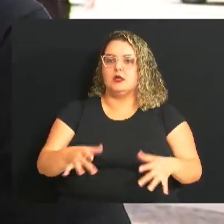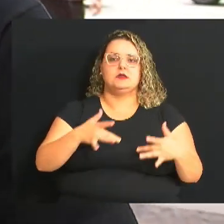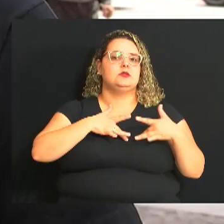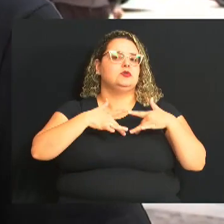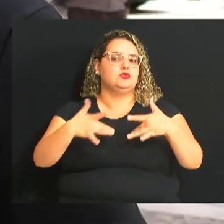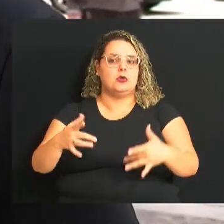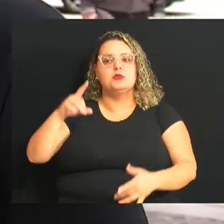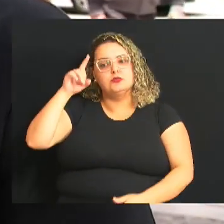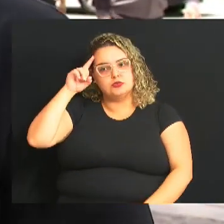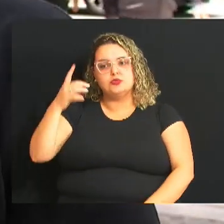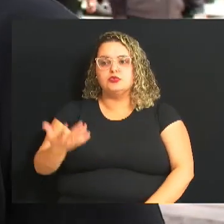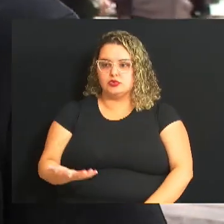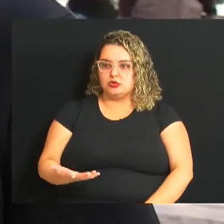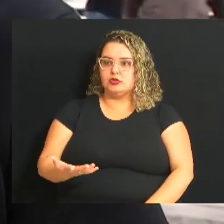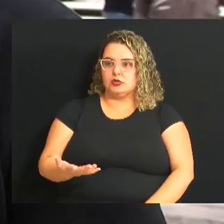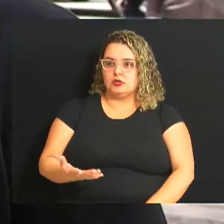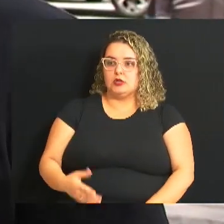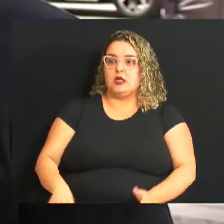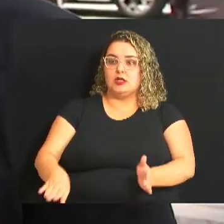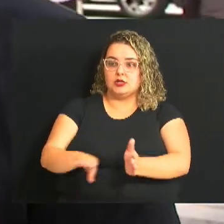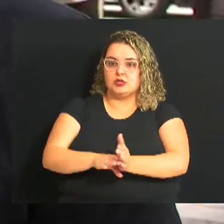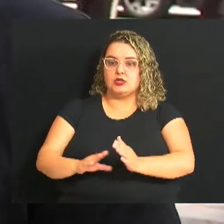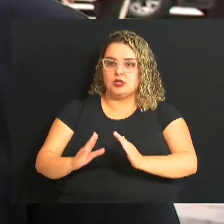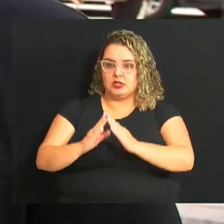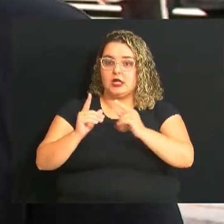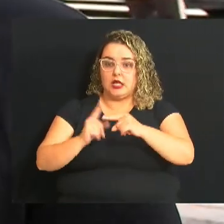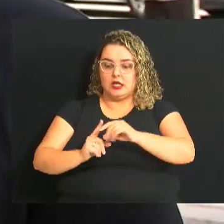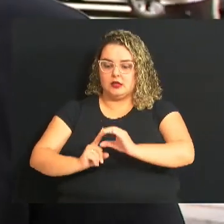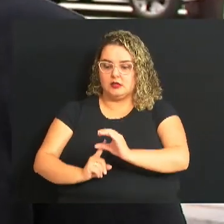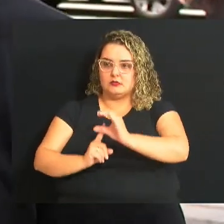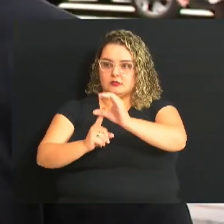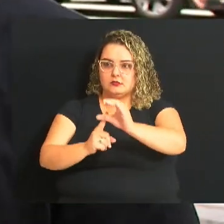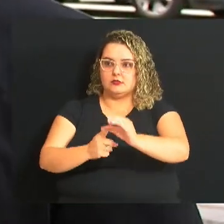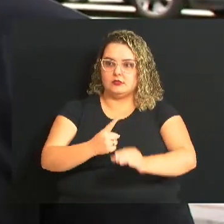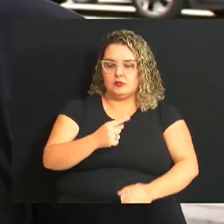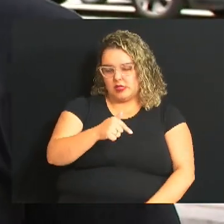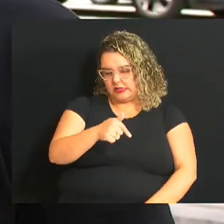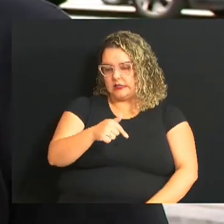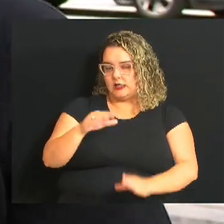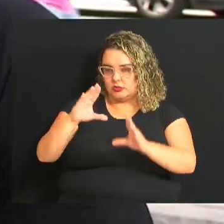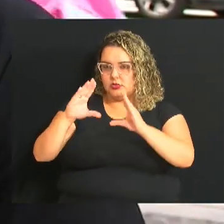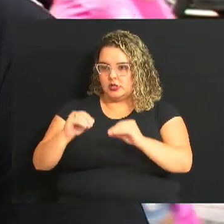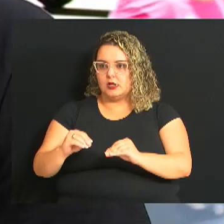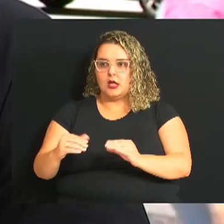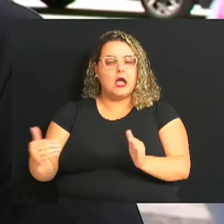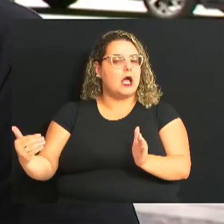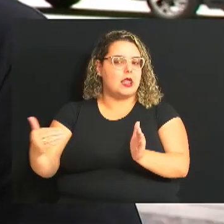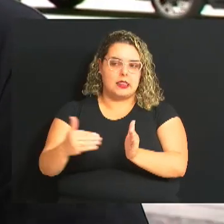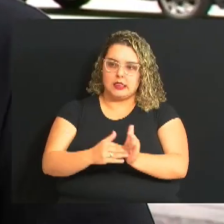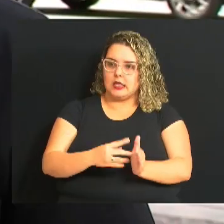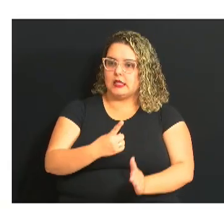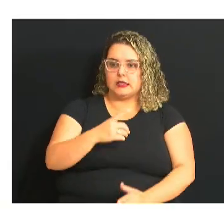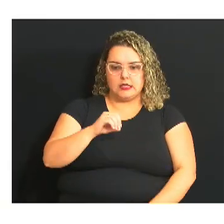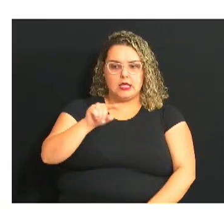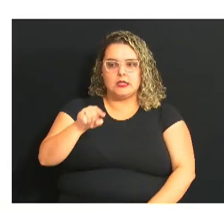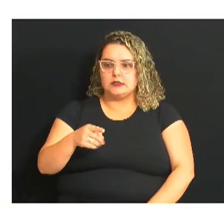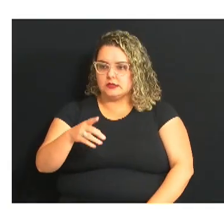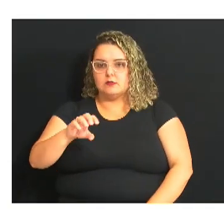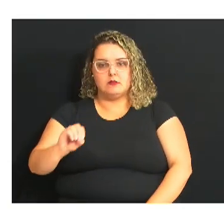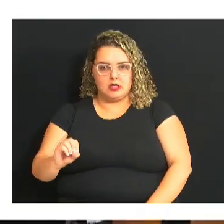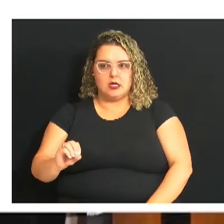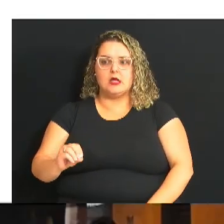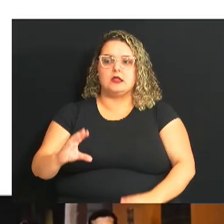dia, né? E a gente chega aqui na Catedral por volta de umas 7 horas da noite e vai até umas 10h30, mais ou menos. O